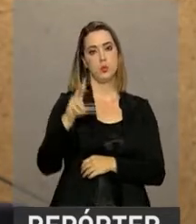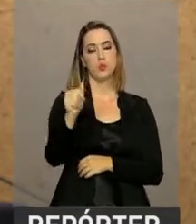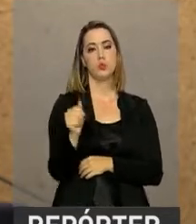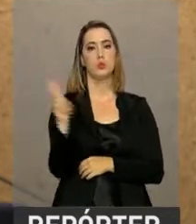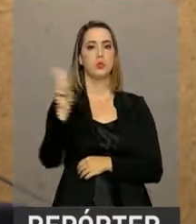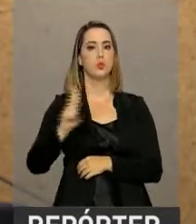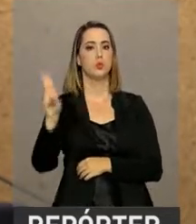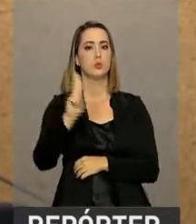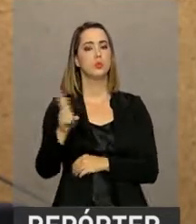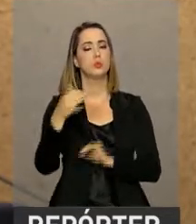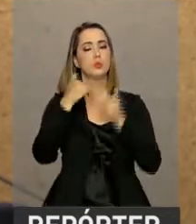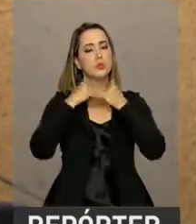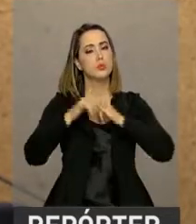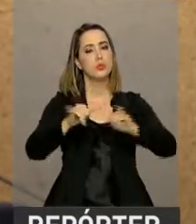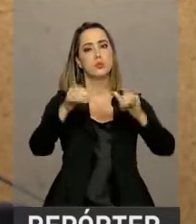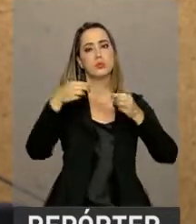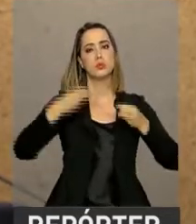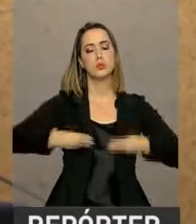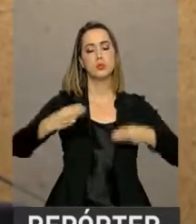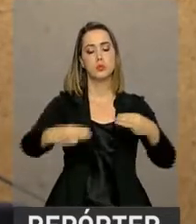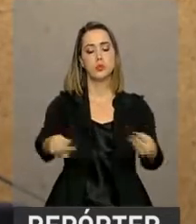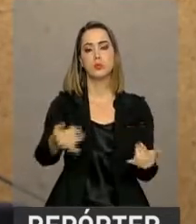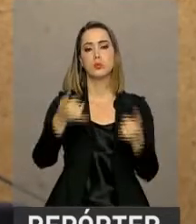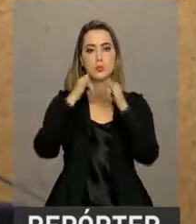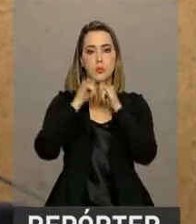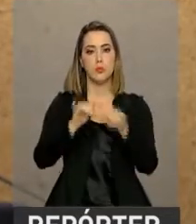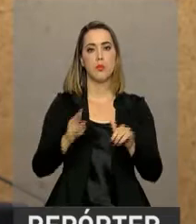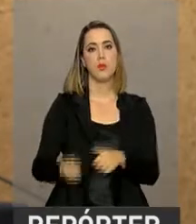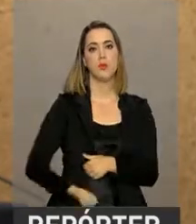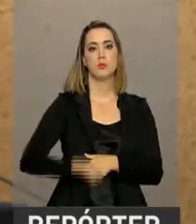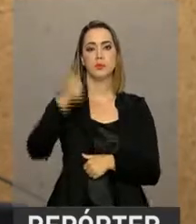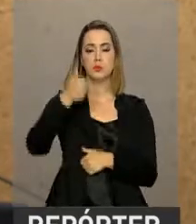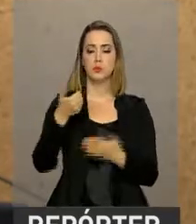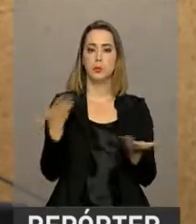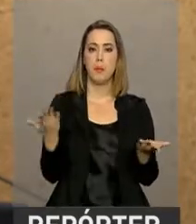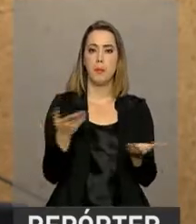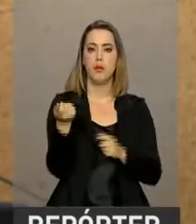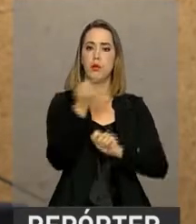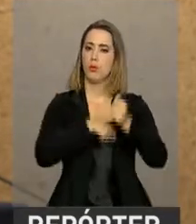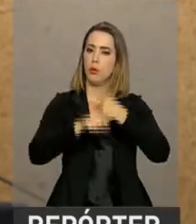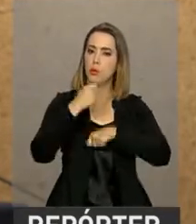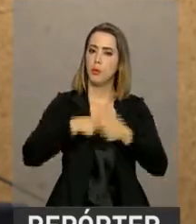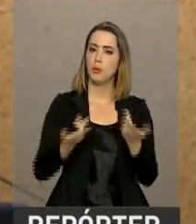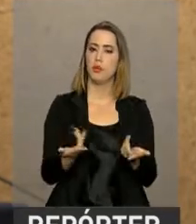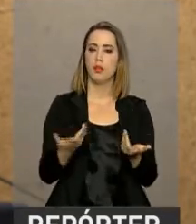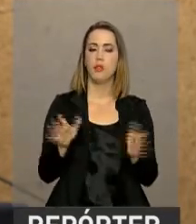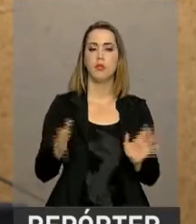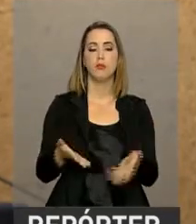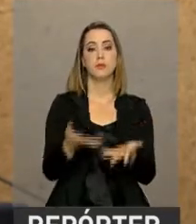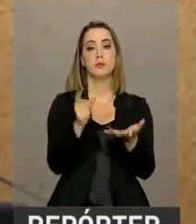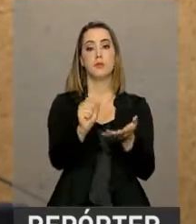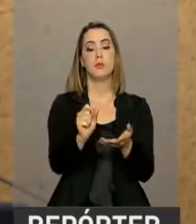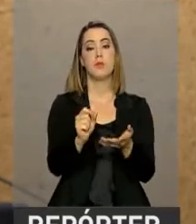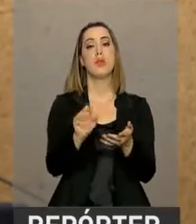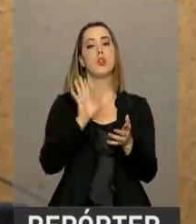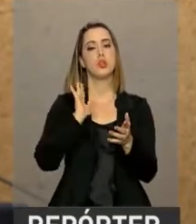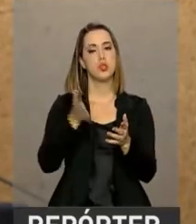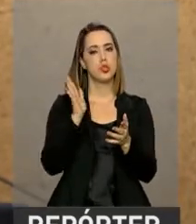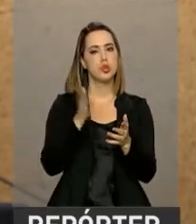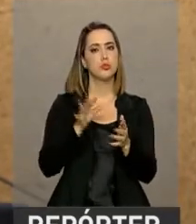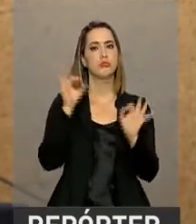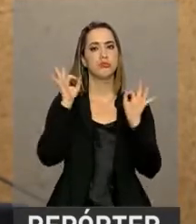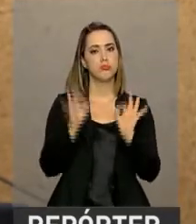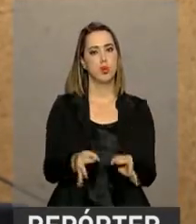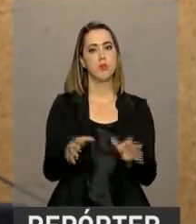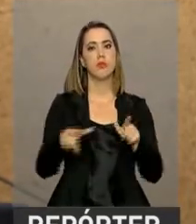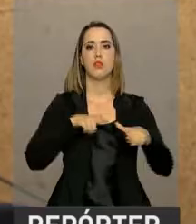né? Ele vai gerar com isso mais eficiência energética, vai gerar economia, e o sistema já está instalado, já está